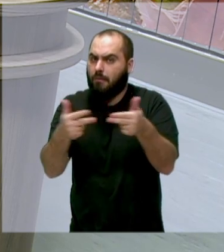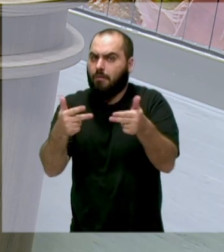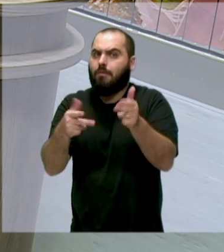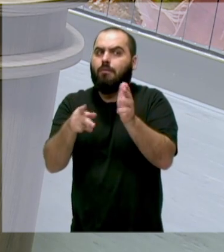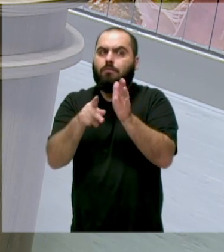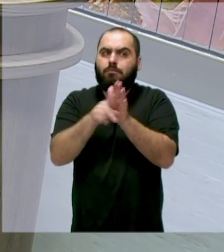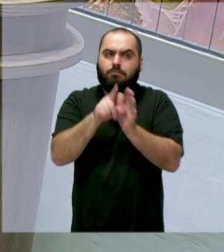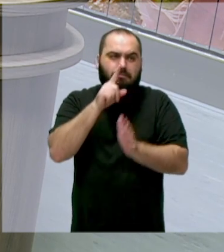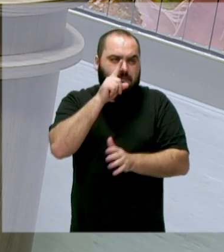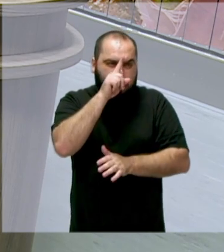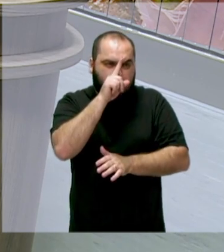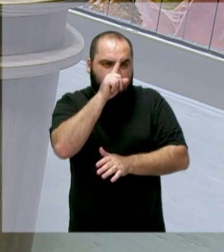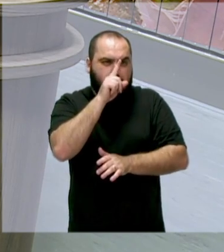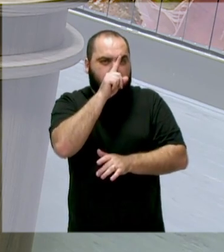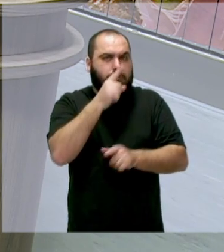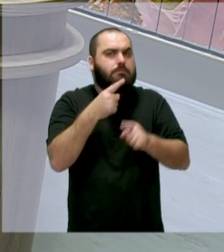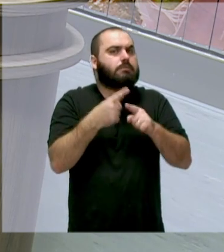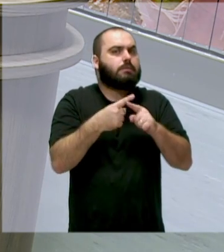manipulação muito grande